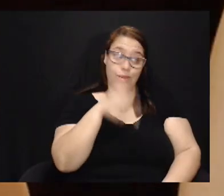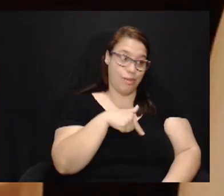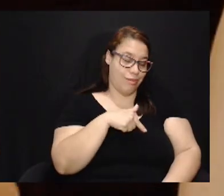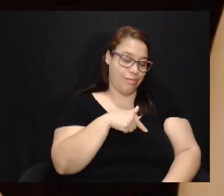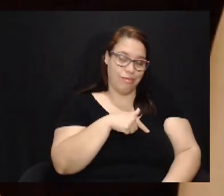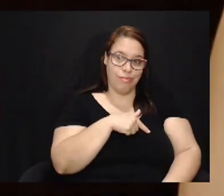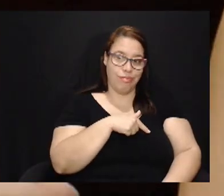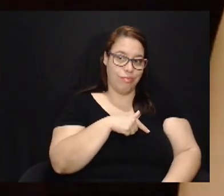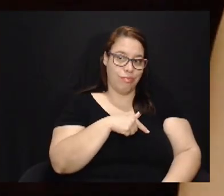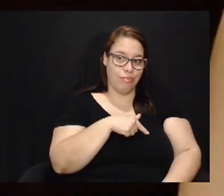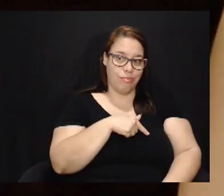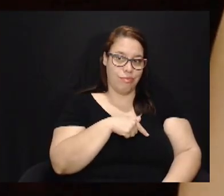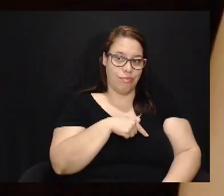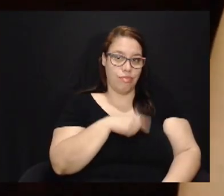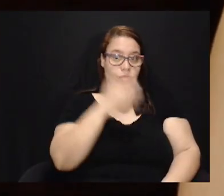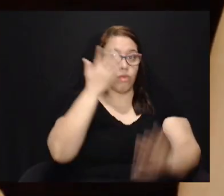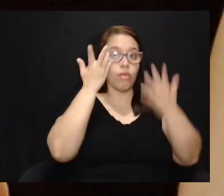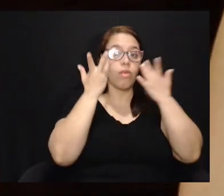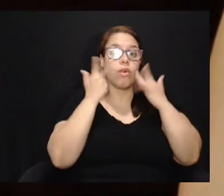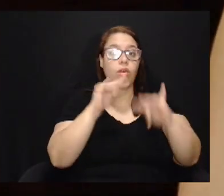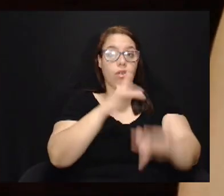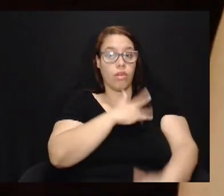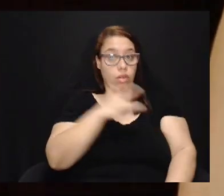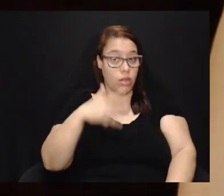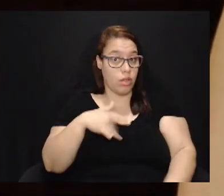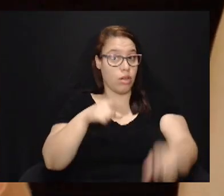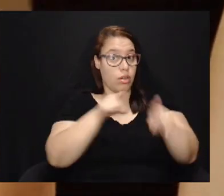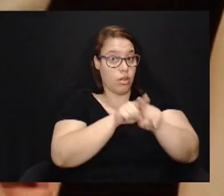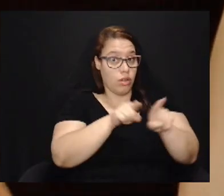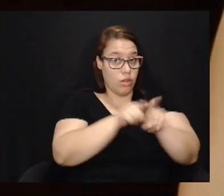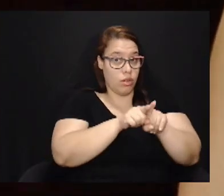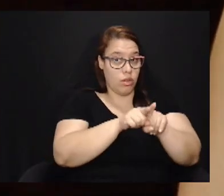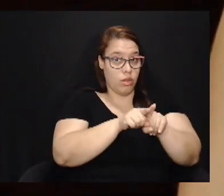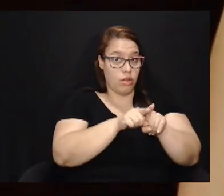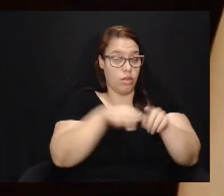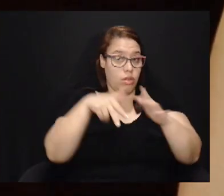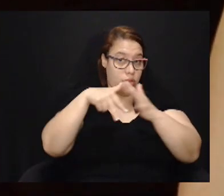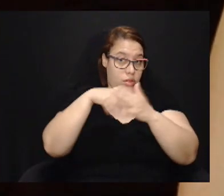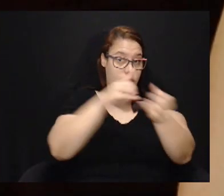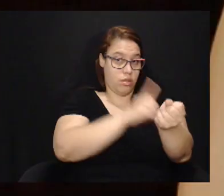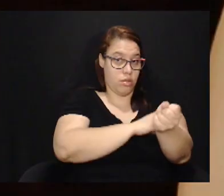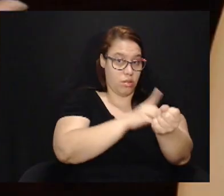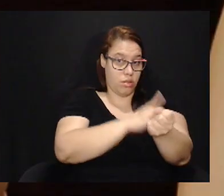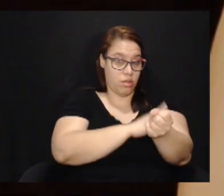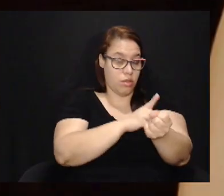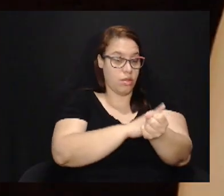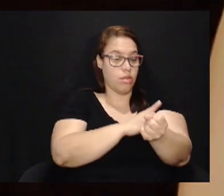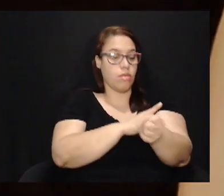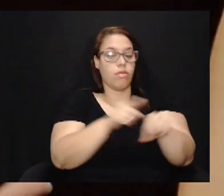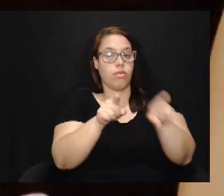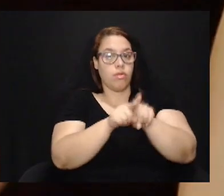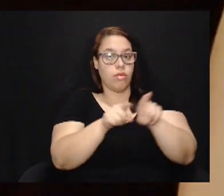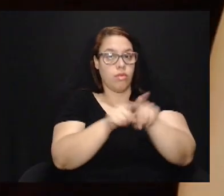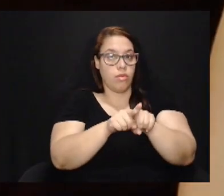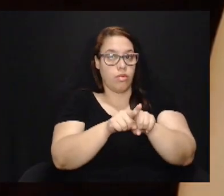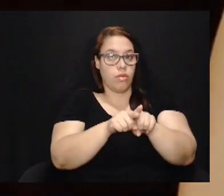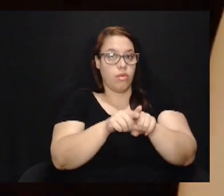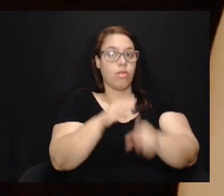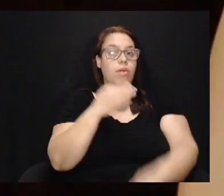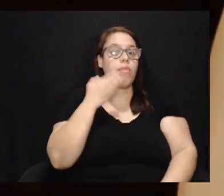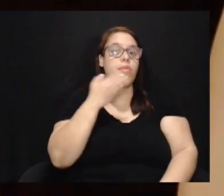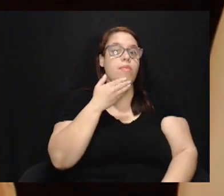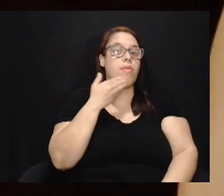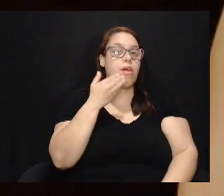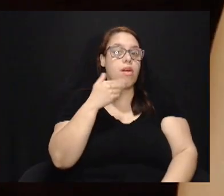tudo que é natural é saudável também. Perfeito. Então, um paciente diabético, eu recebo muito isso também. Mas mel é natural. Eu falo, não,